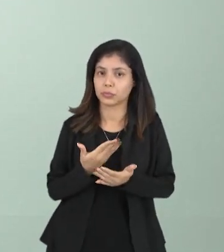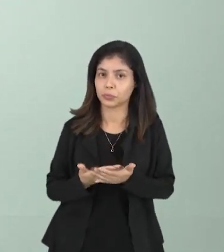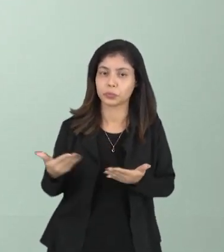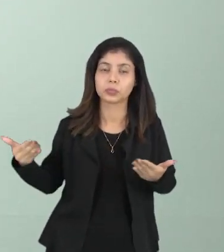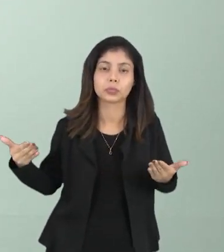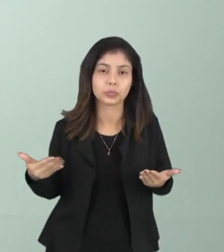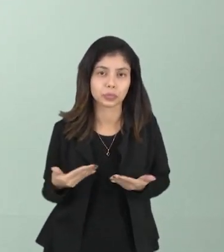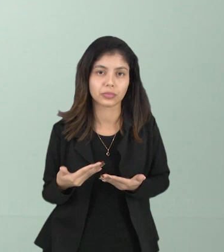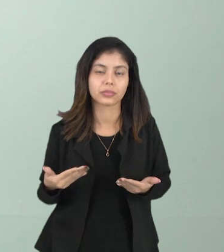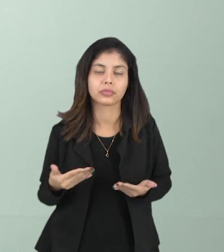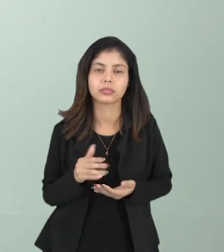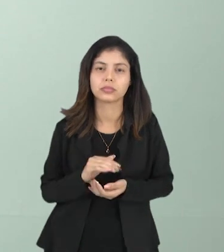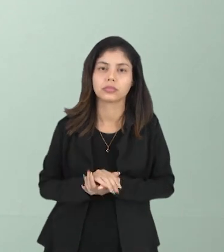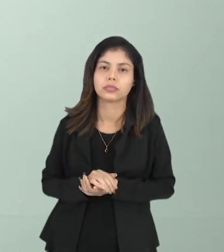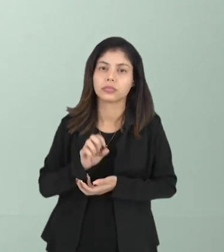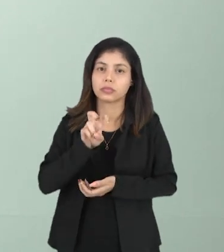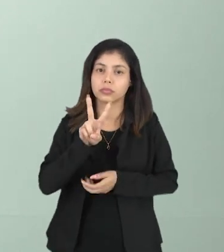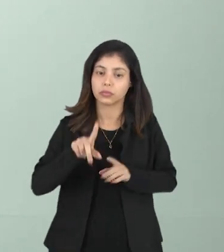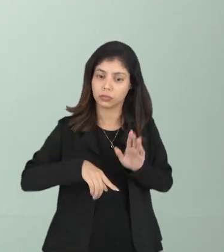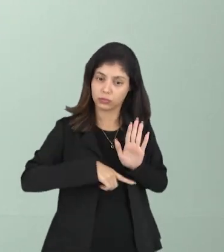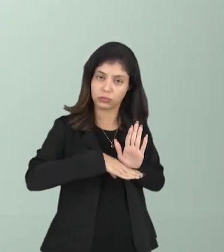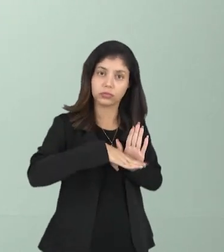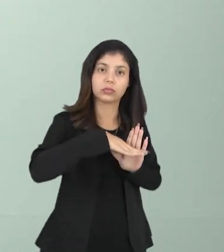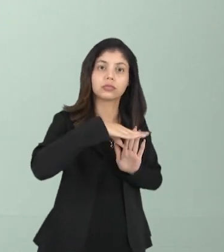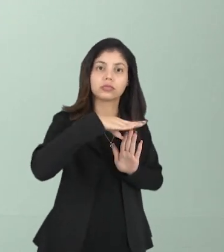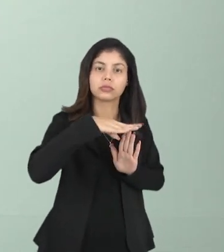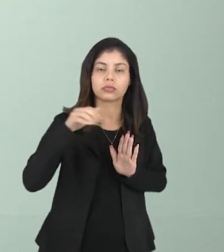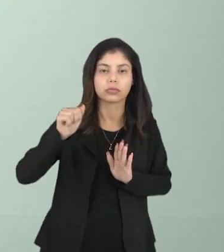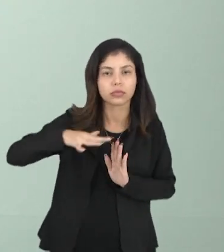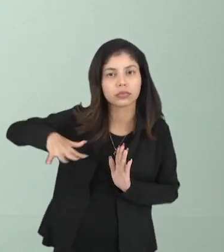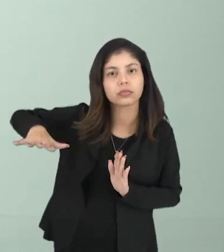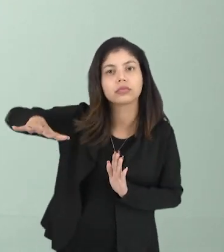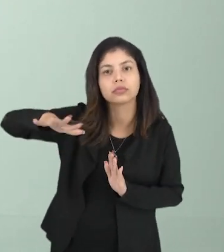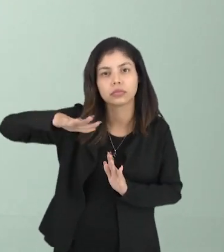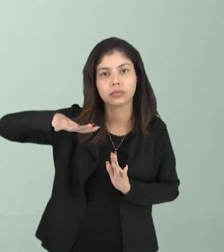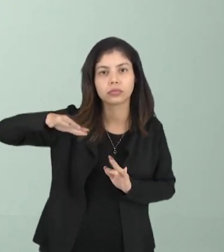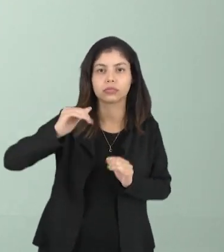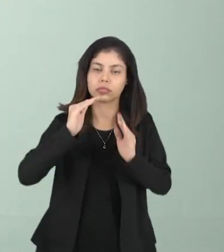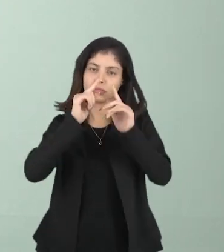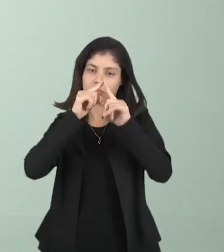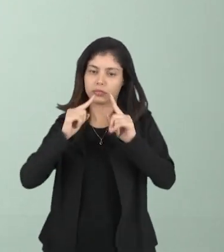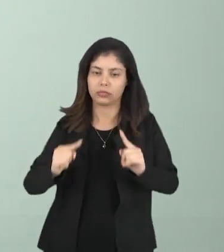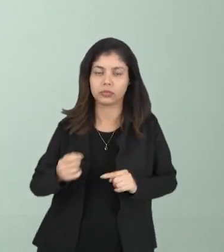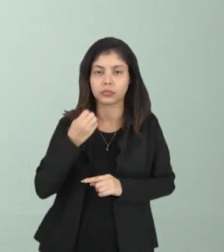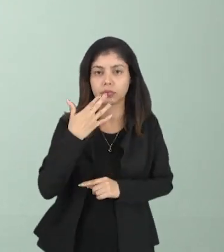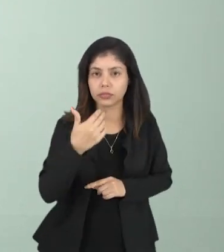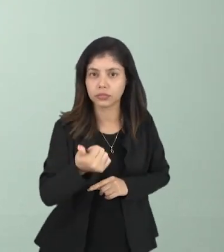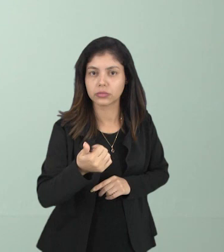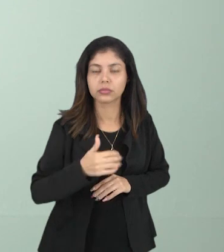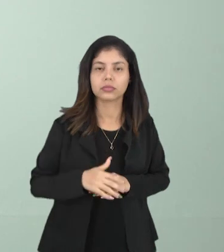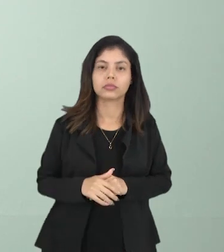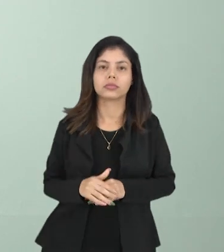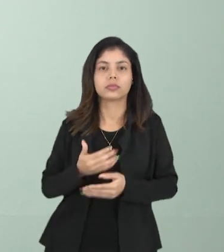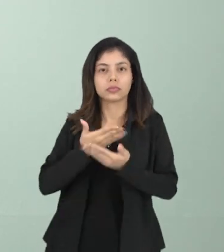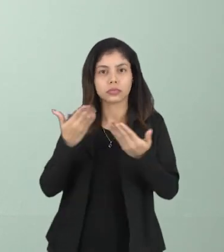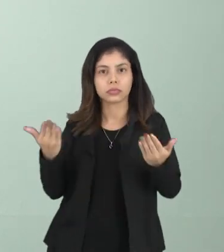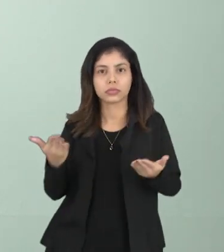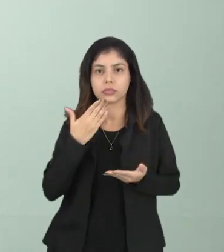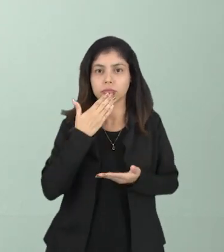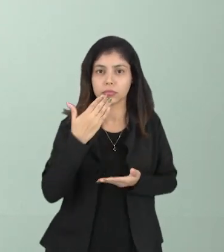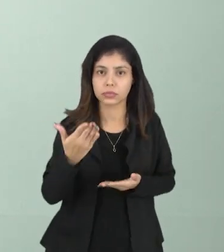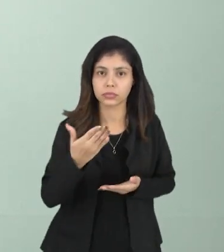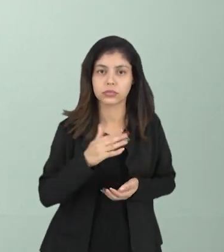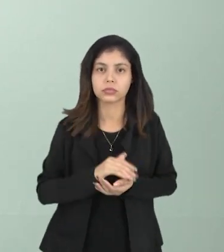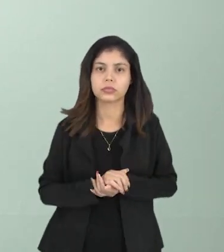hoje é o volume e a área de pirâmide Tudo bem pessoal eu vou